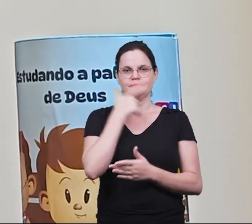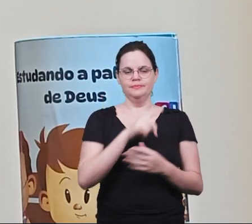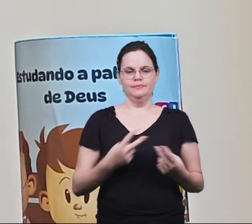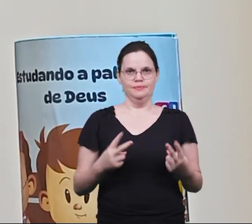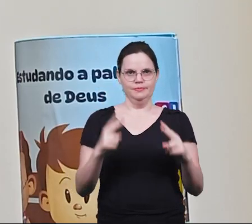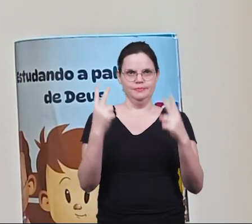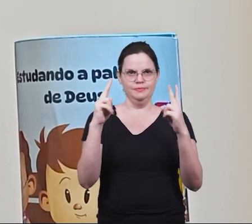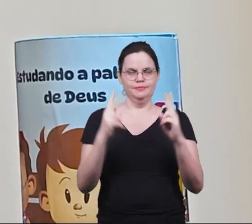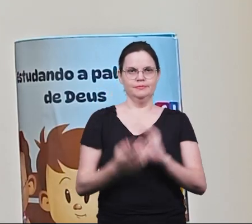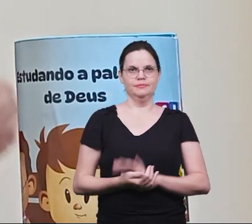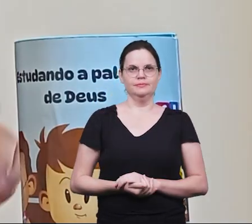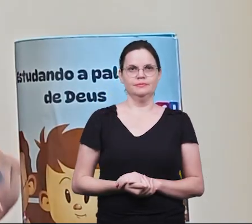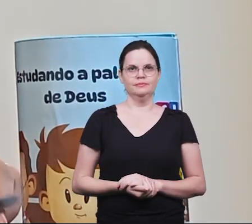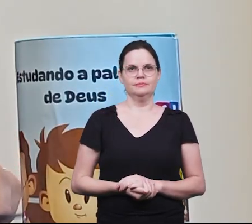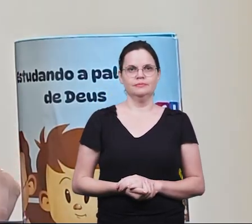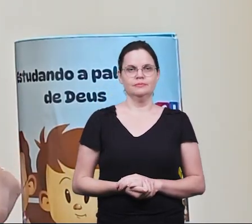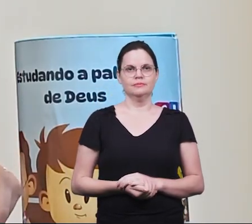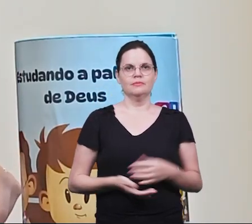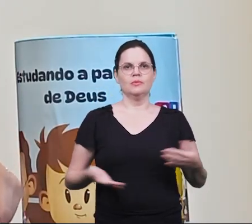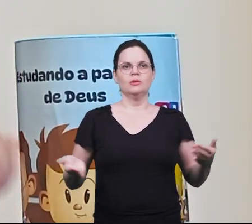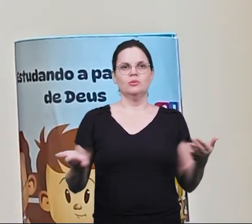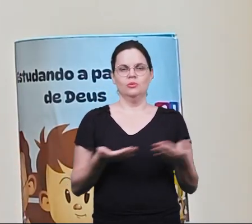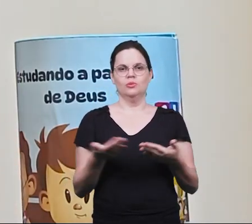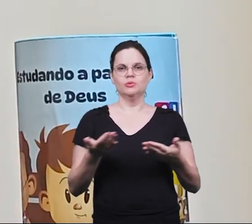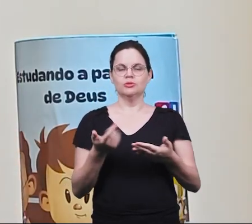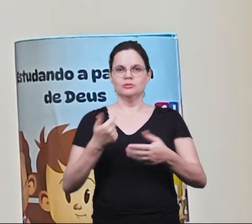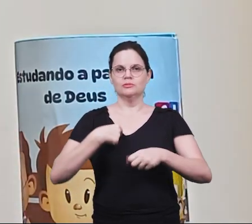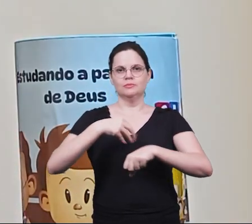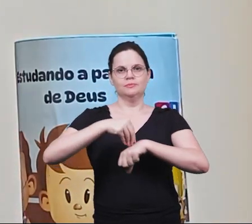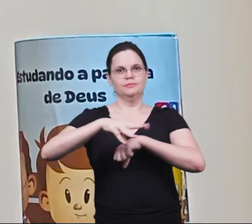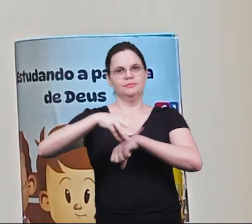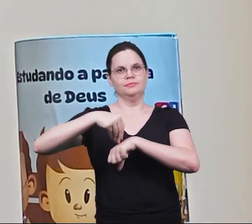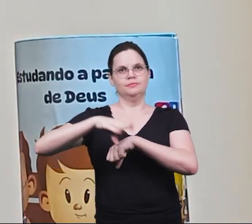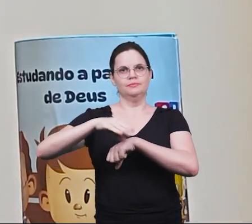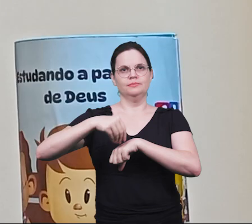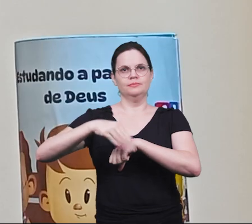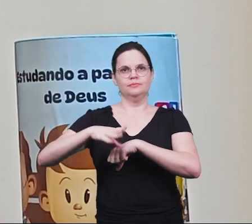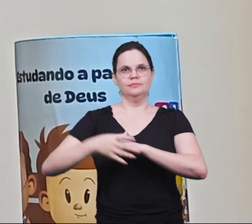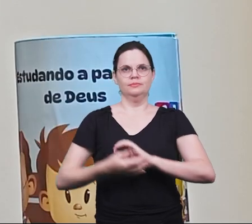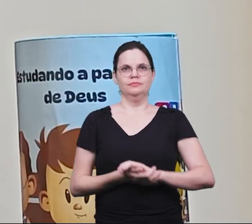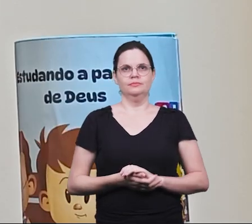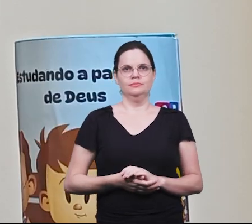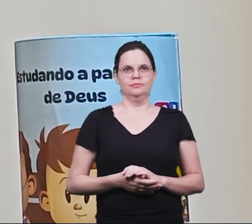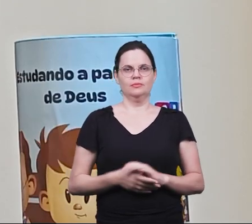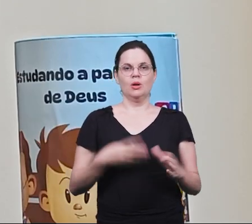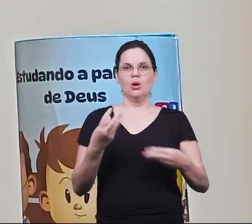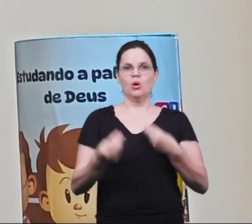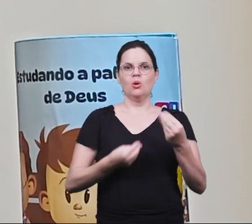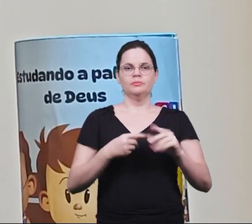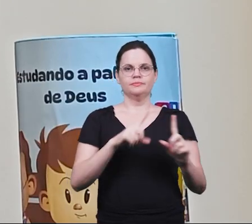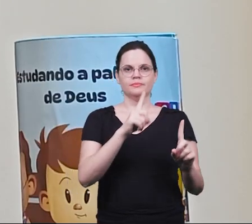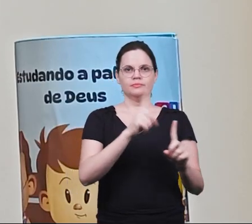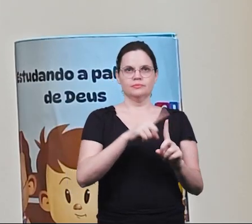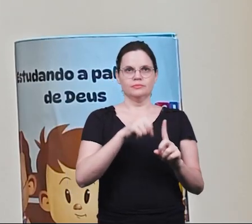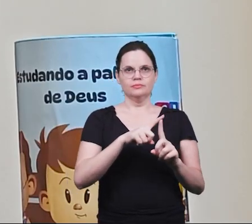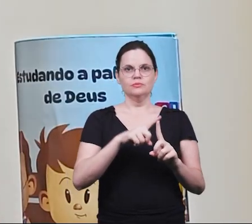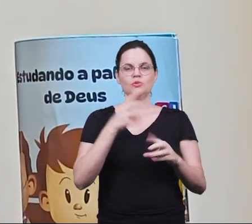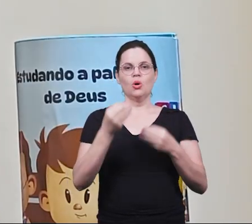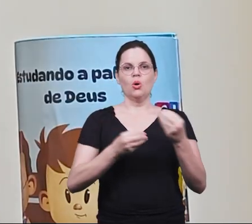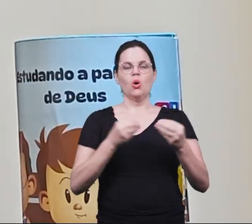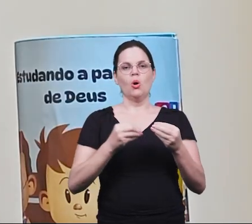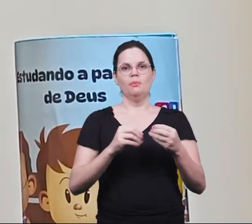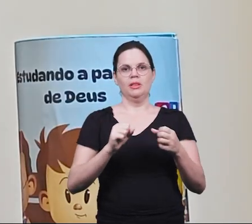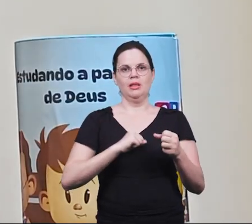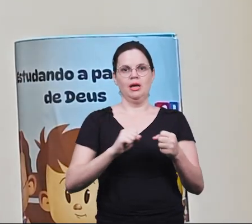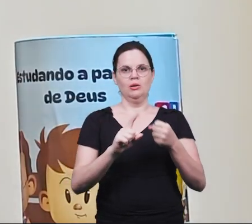ter vitória através da palavra. Hoje eu vou falar um pouco sobre os níveis de flexibilização